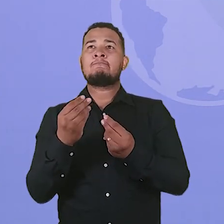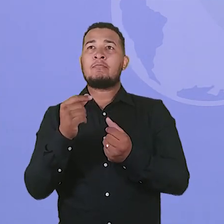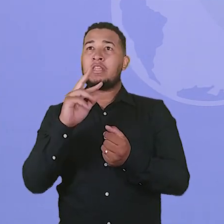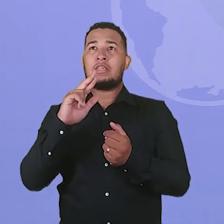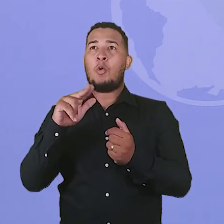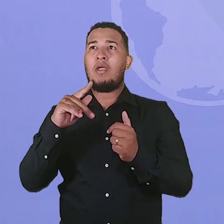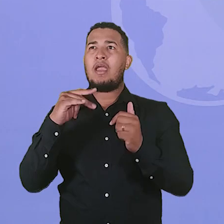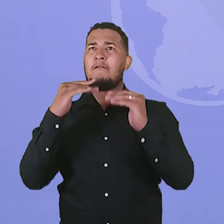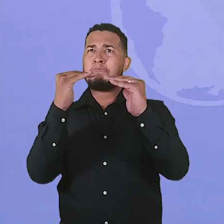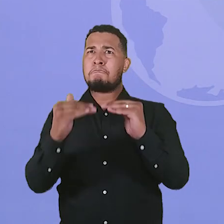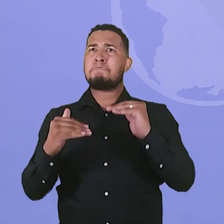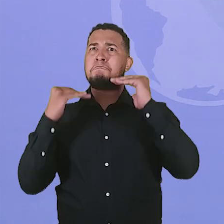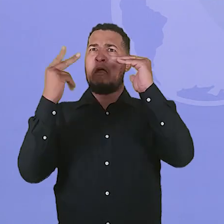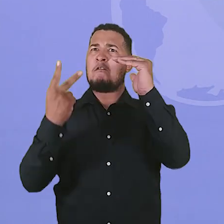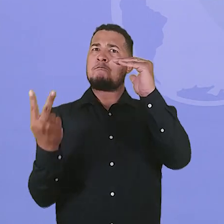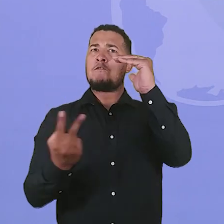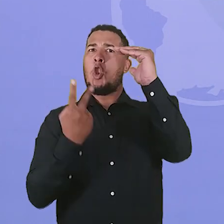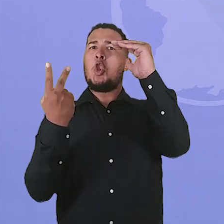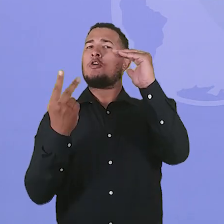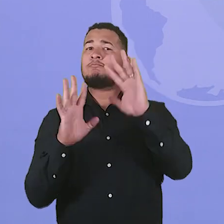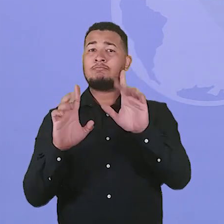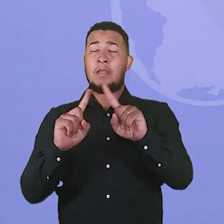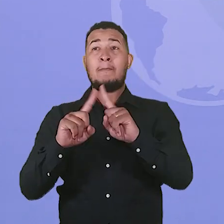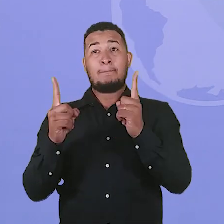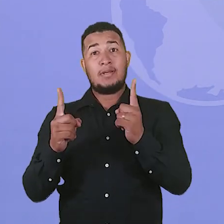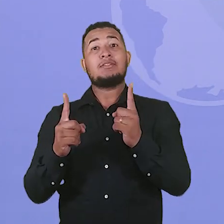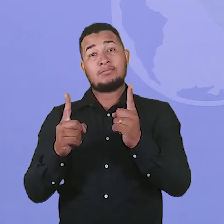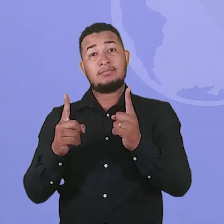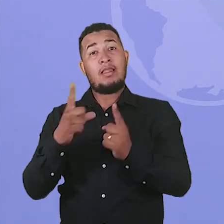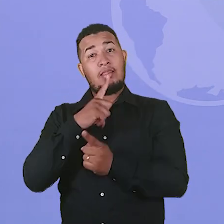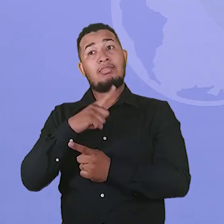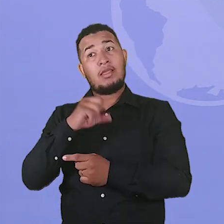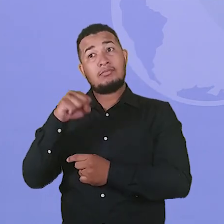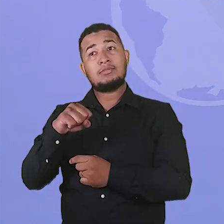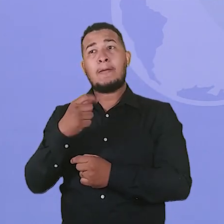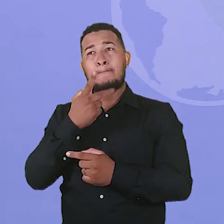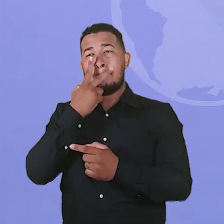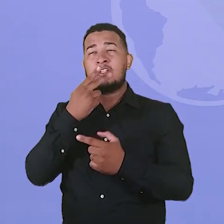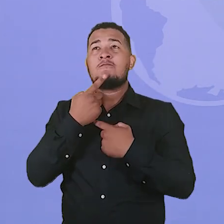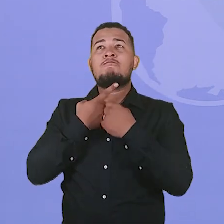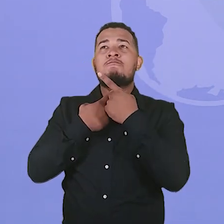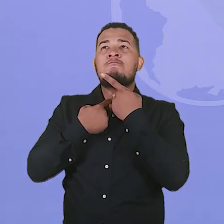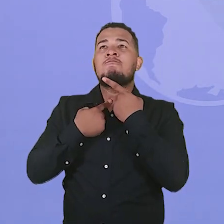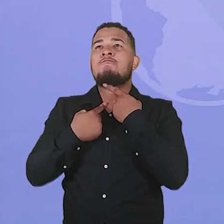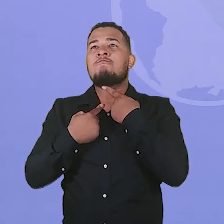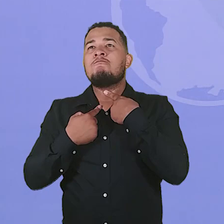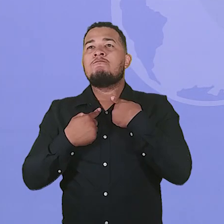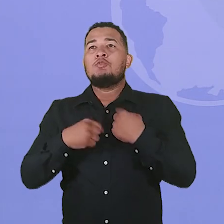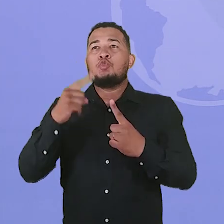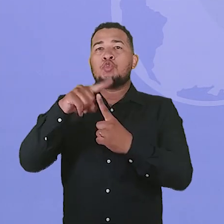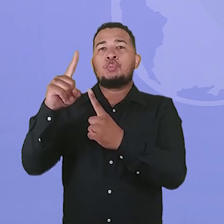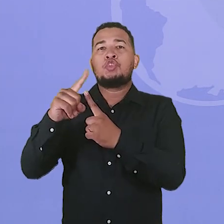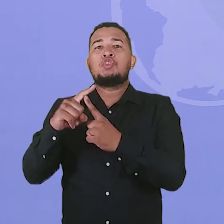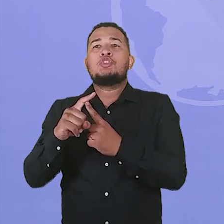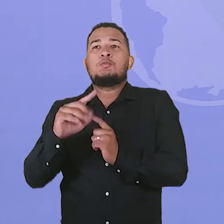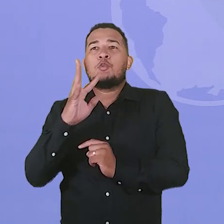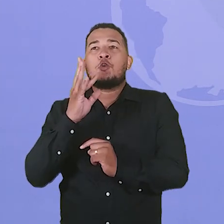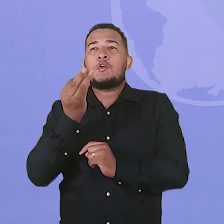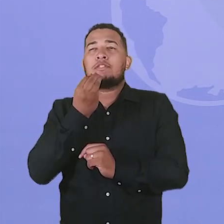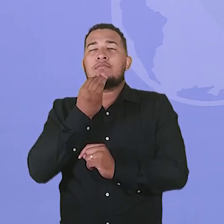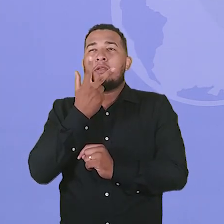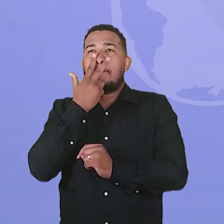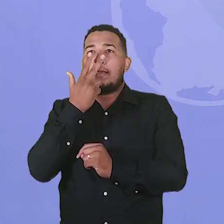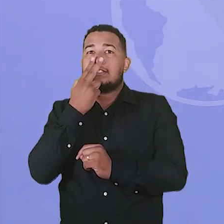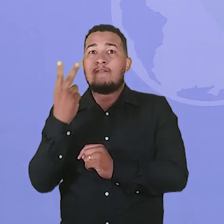não é que seja supervalorizado, né? Mas ele passa a ser desejável como um tipo de